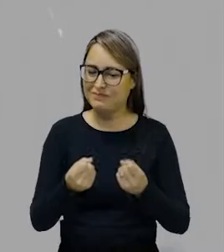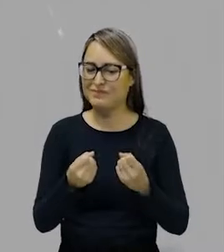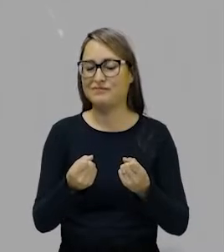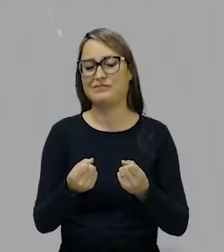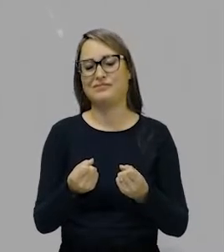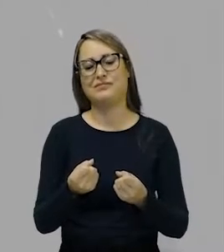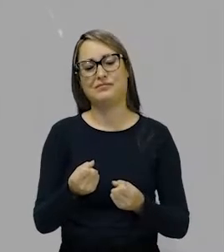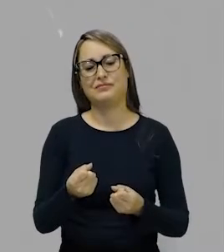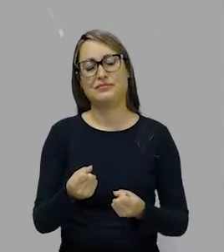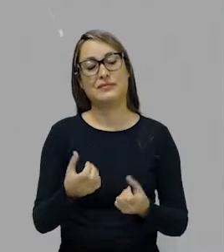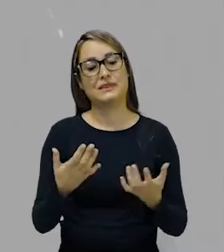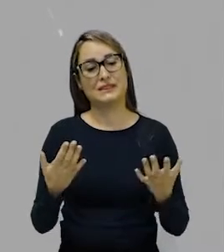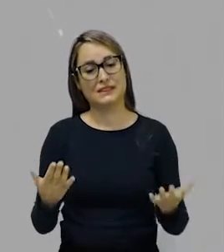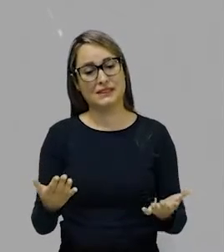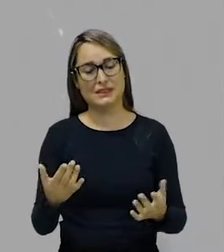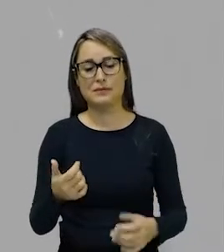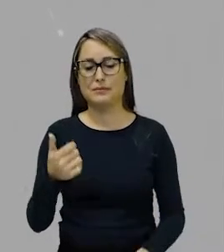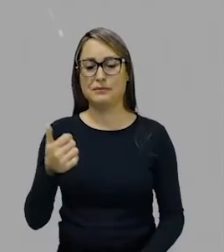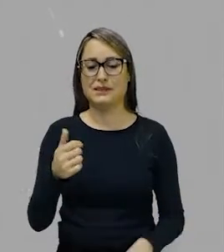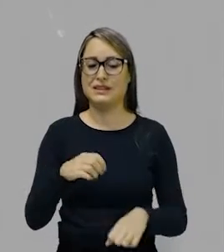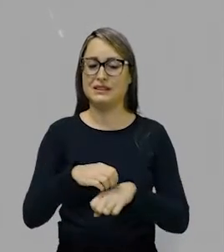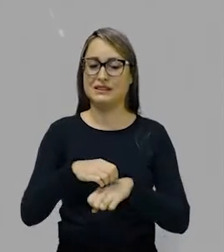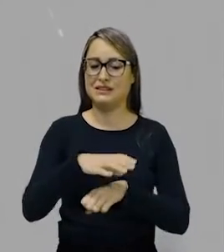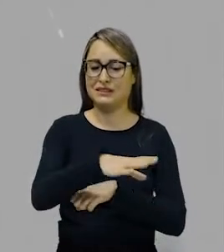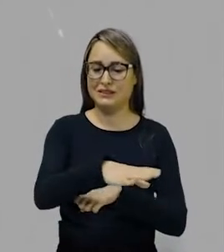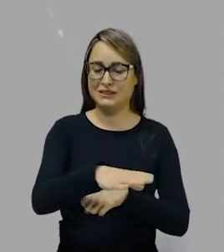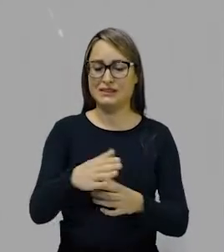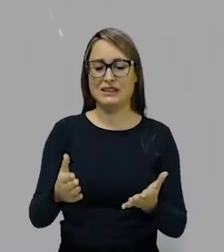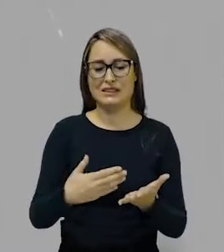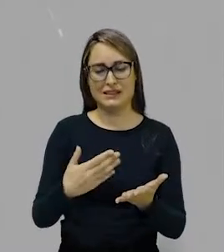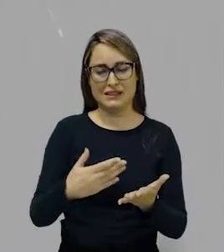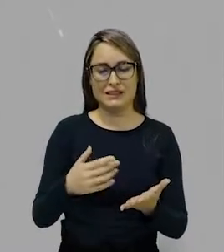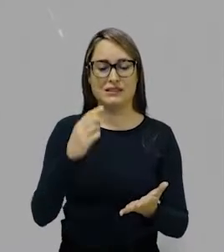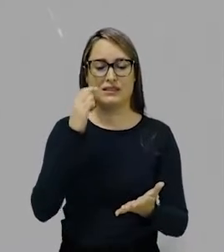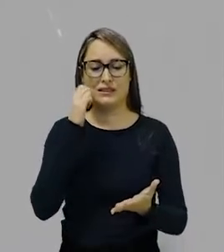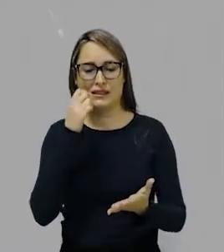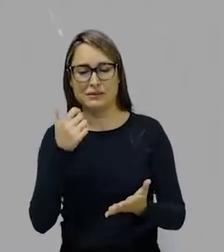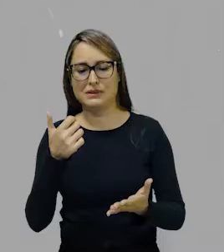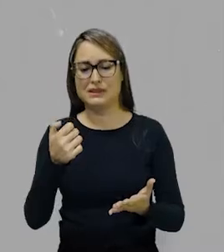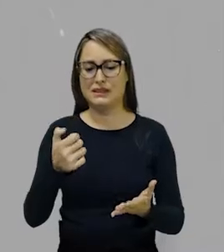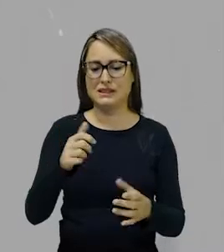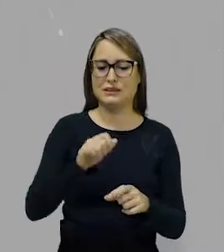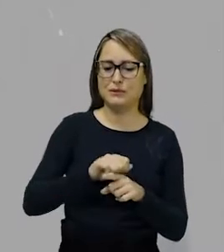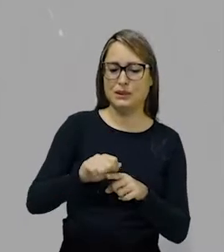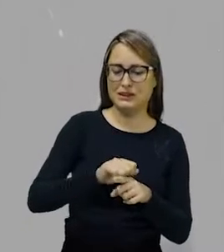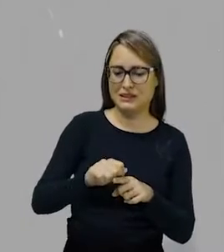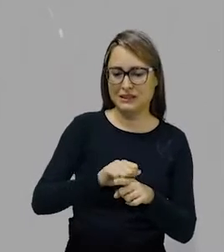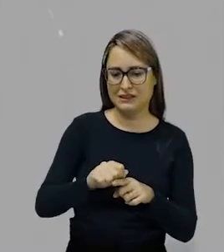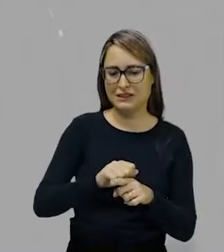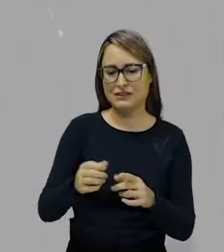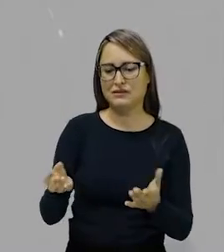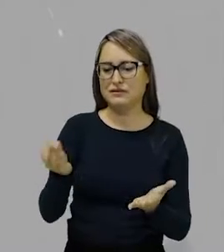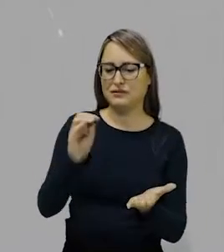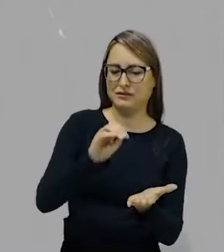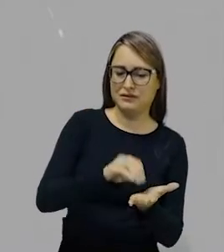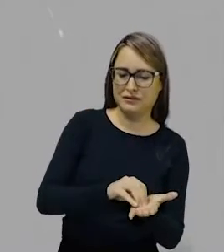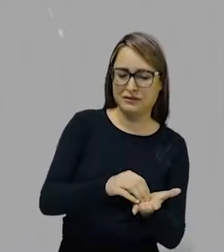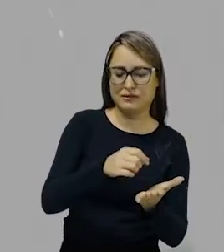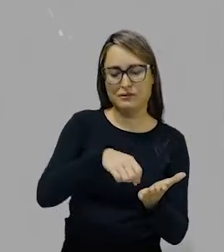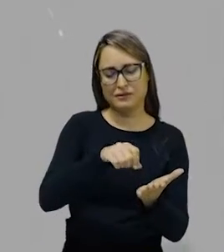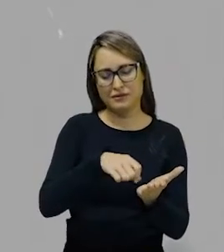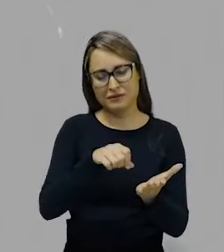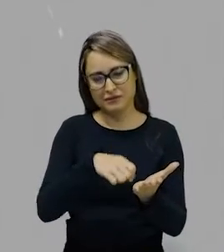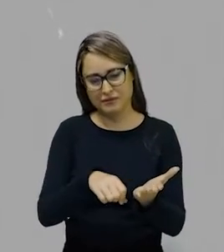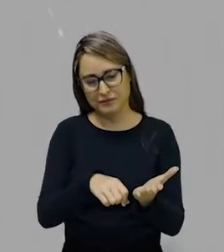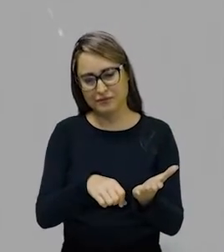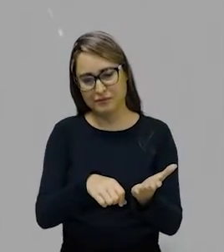estudos. Turma, como primeira dica, caderno, lápis, caneta, borracha, para você fazer suas devidas